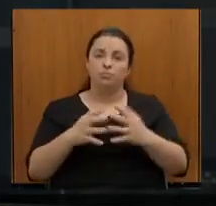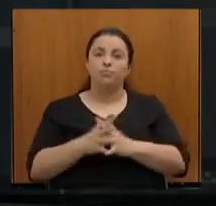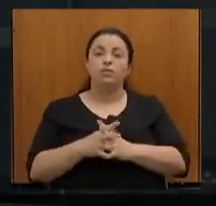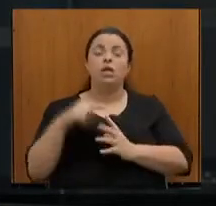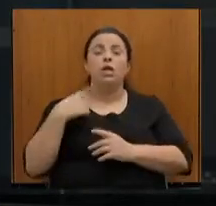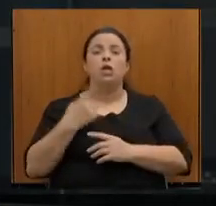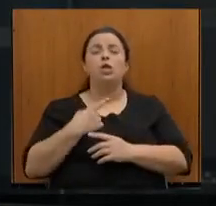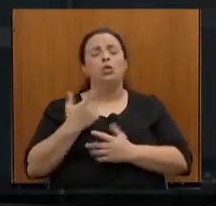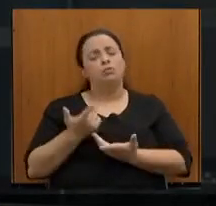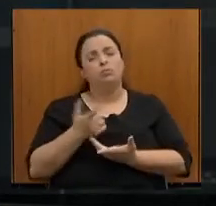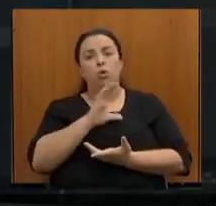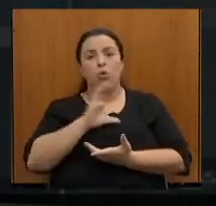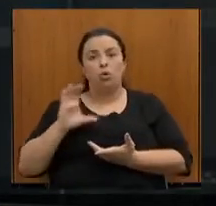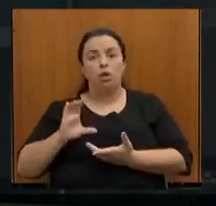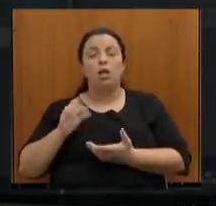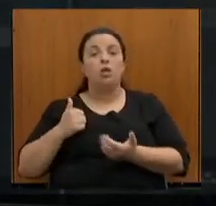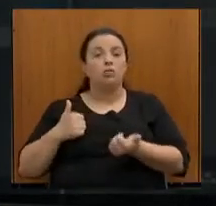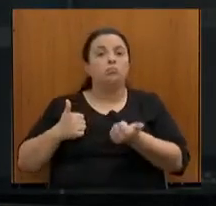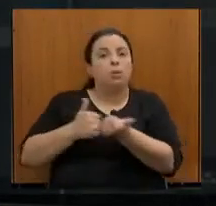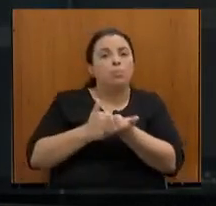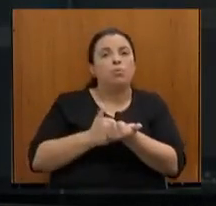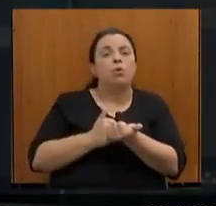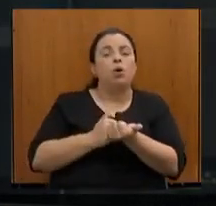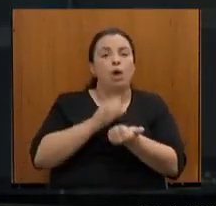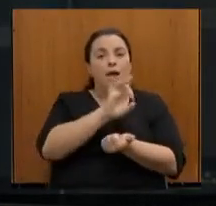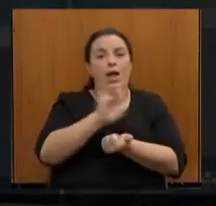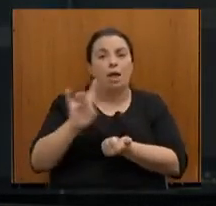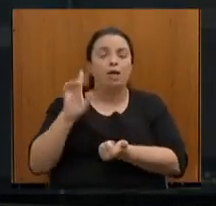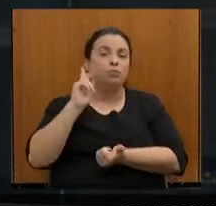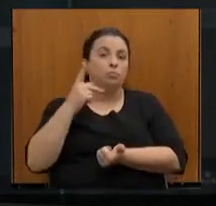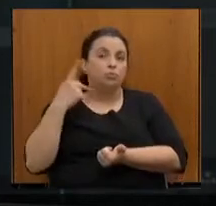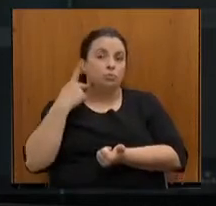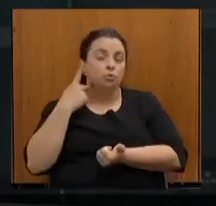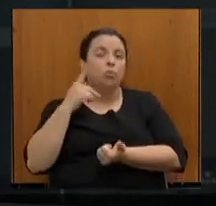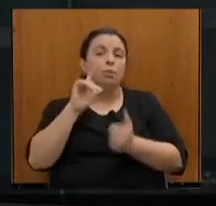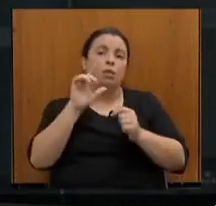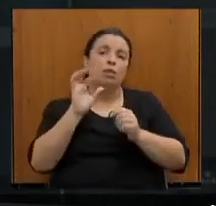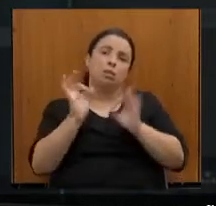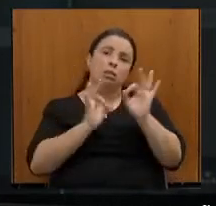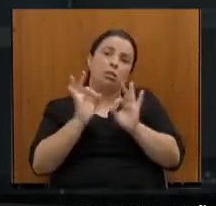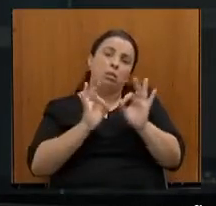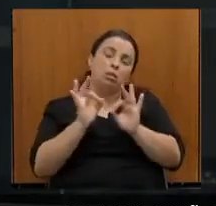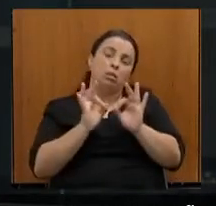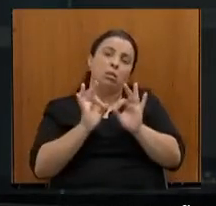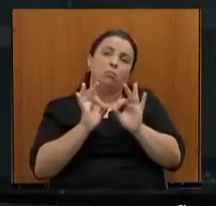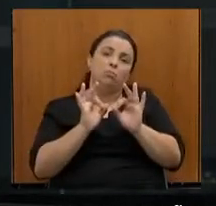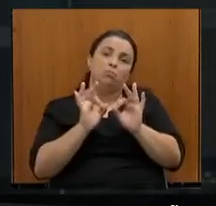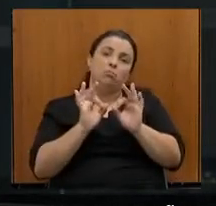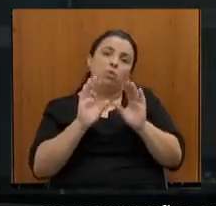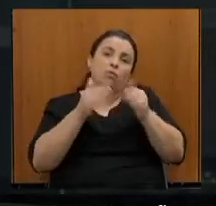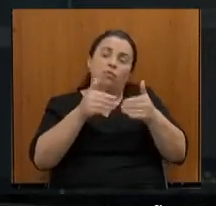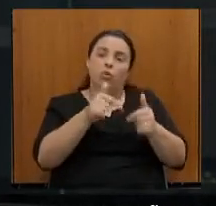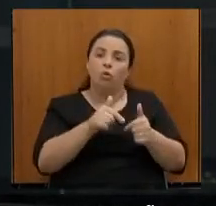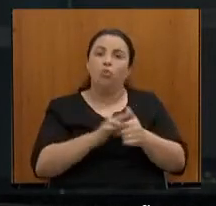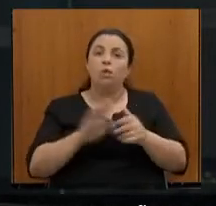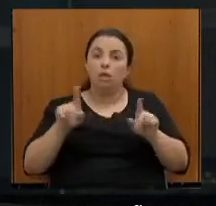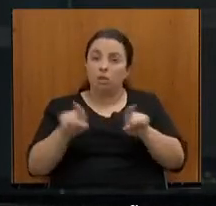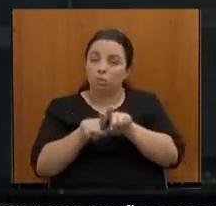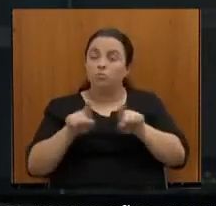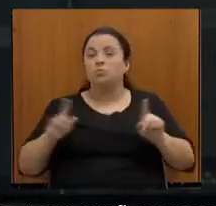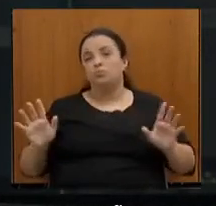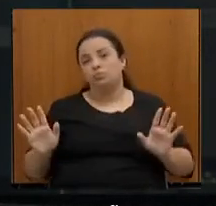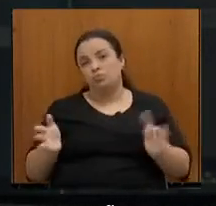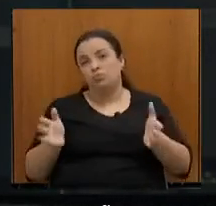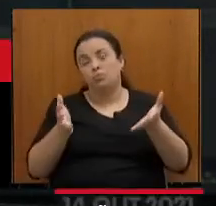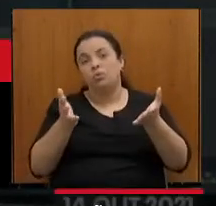esses promotores de justiça para trabalhar naquele tema específico, no nosso caso, a saúde, né, e fomentá-los, né, a aderir